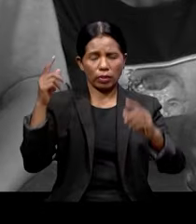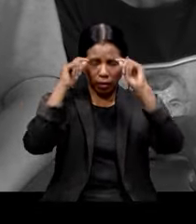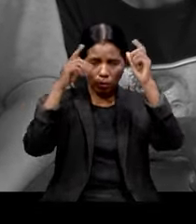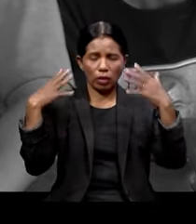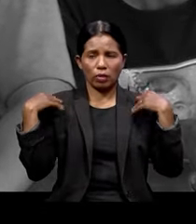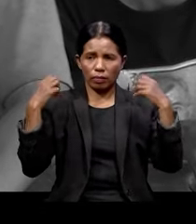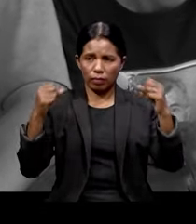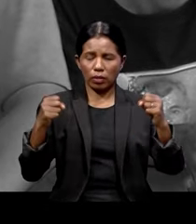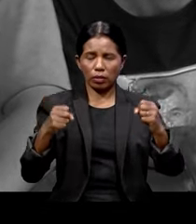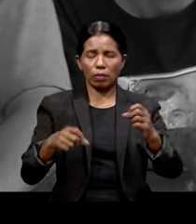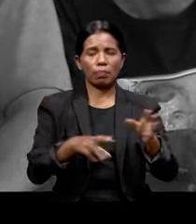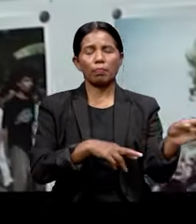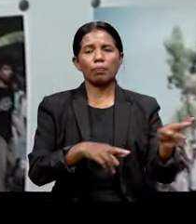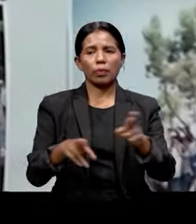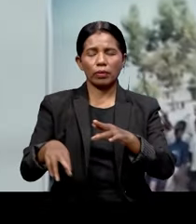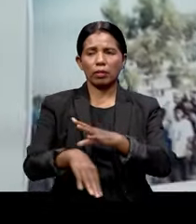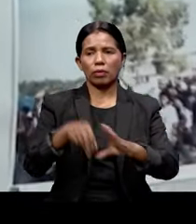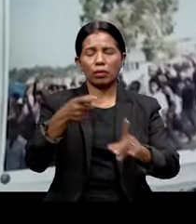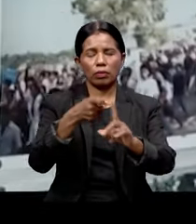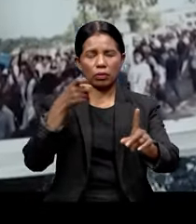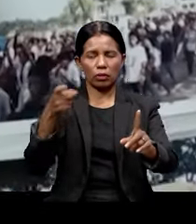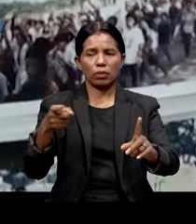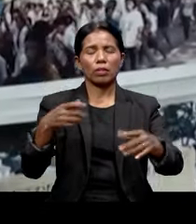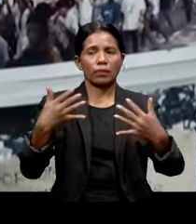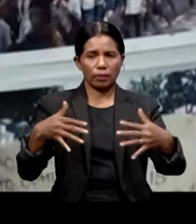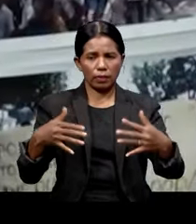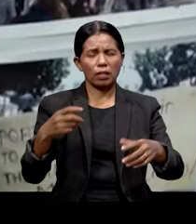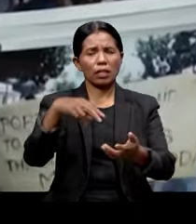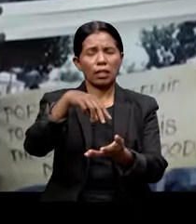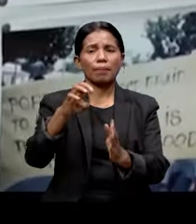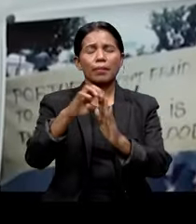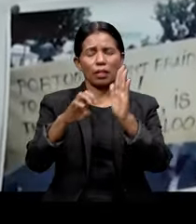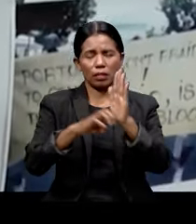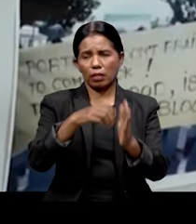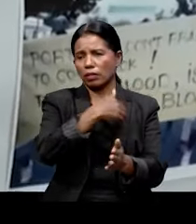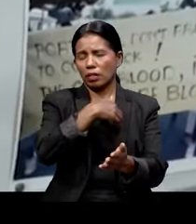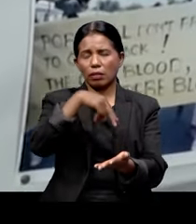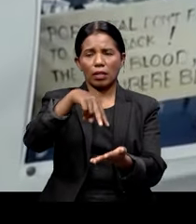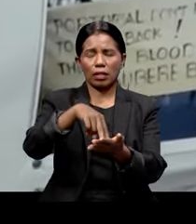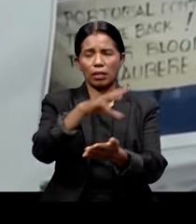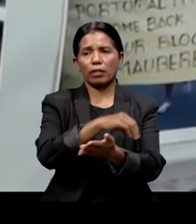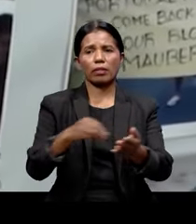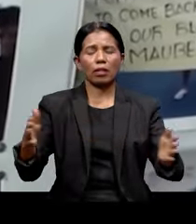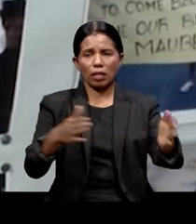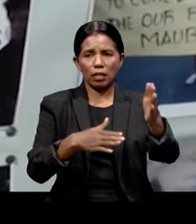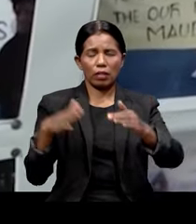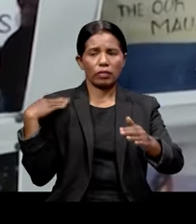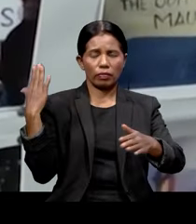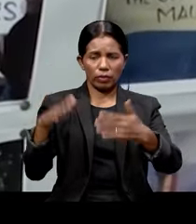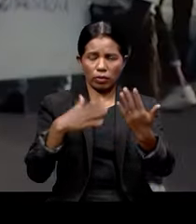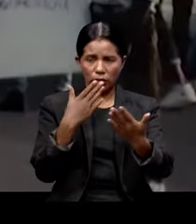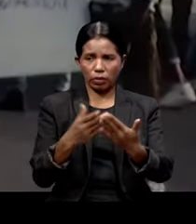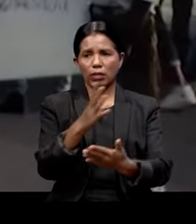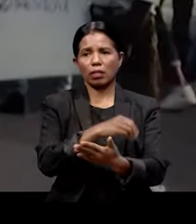pronto a tu core angus invasão. Mas beto agora, estado se dá o carinho monumento ida em Betigno, onde a livre juventude do Rico, a sua